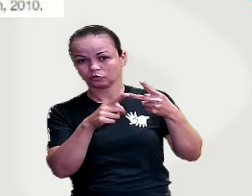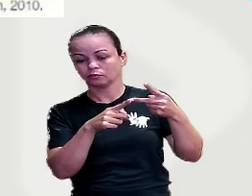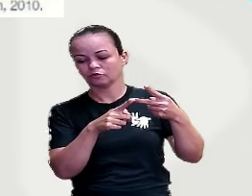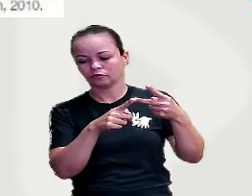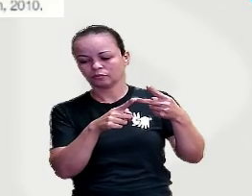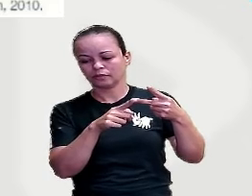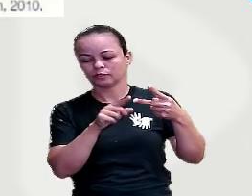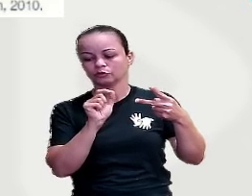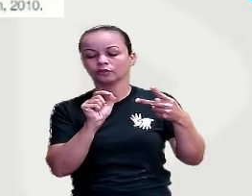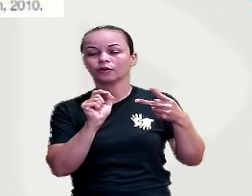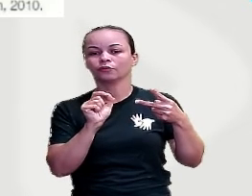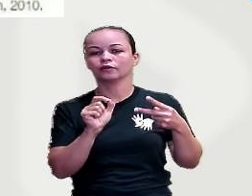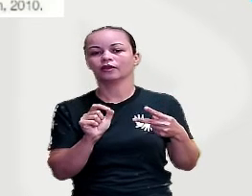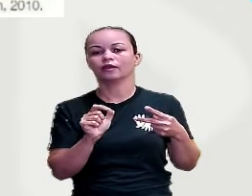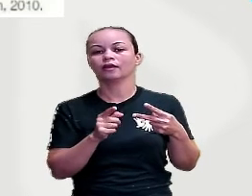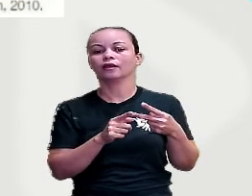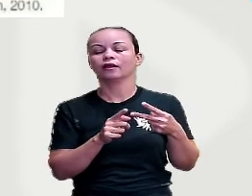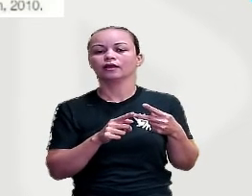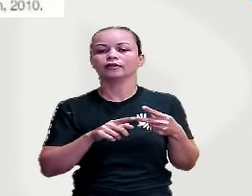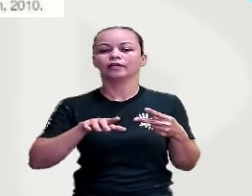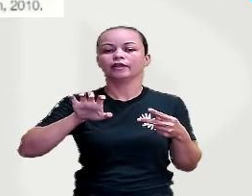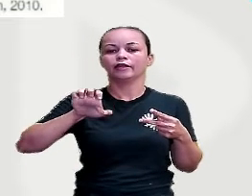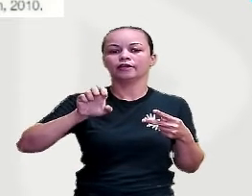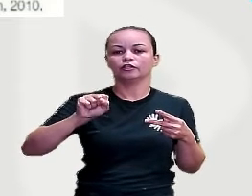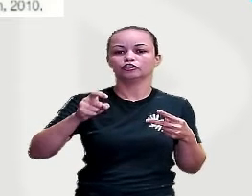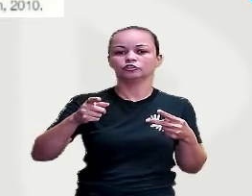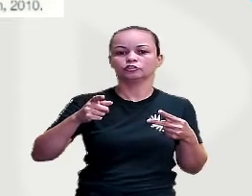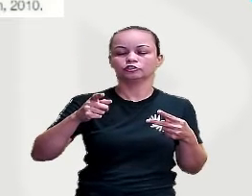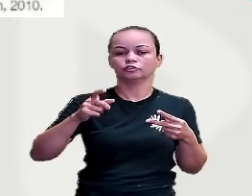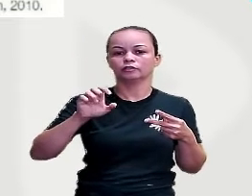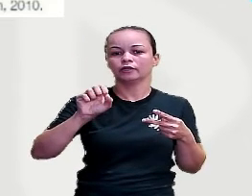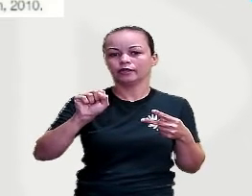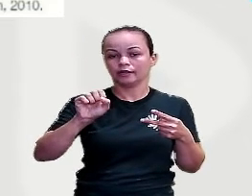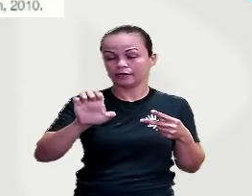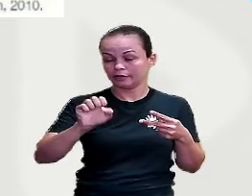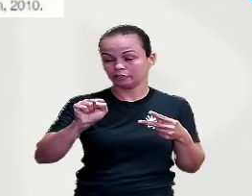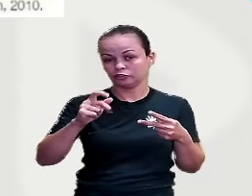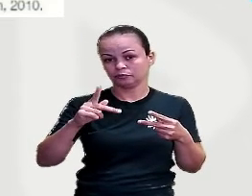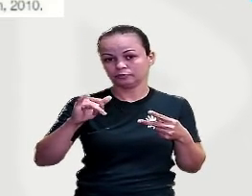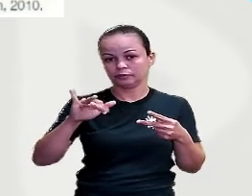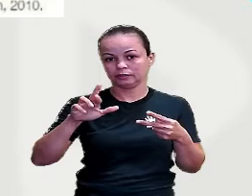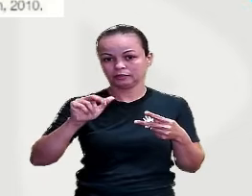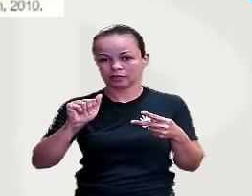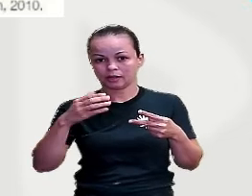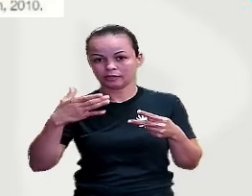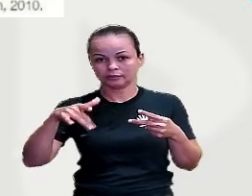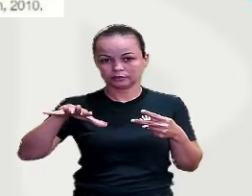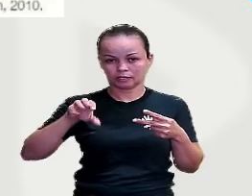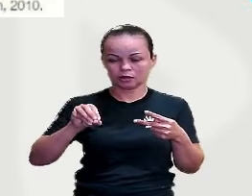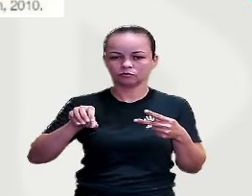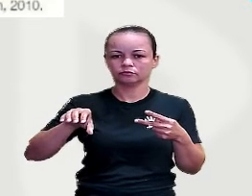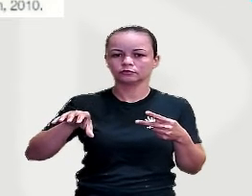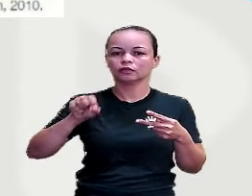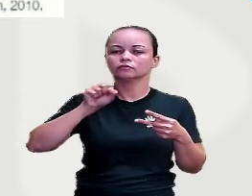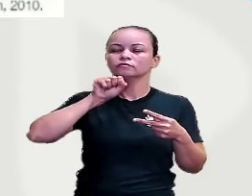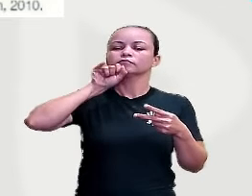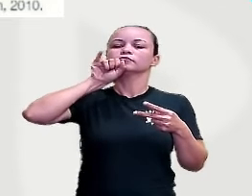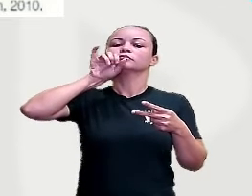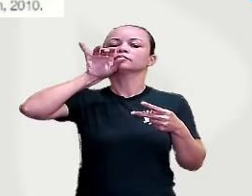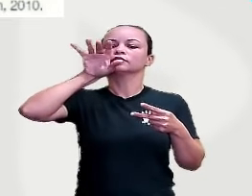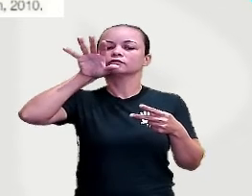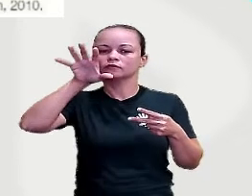movimento que é o movimento de expiração, tá certo? Nesse movimento de expiração é quando a gente está colocando para